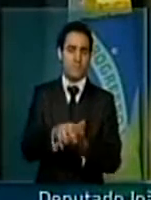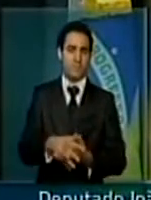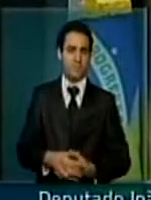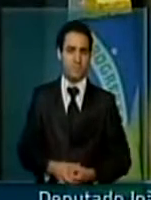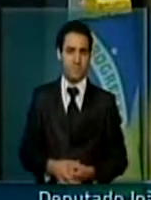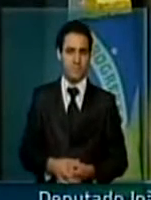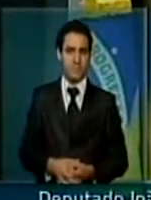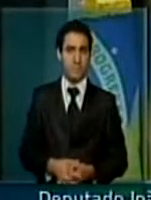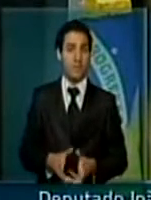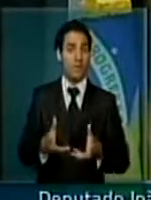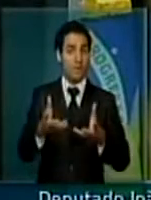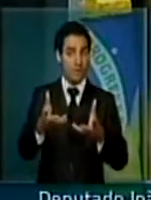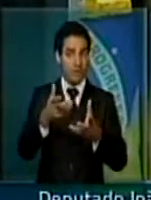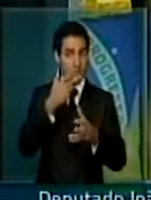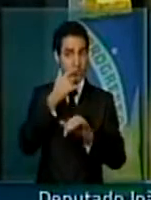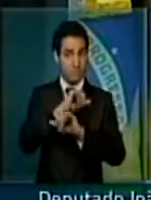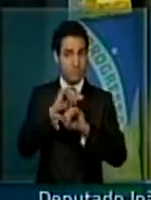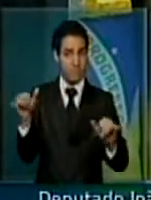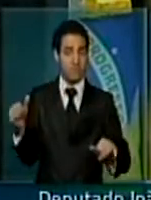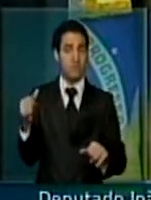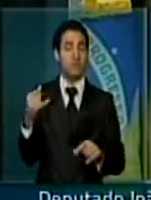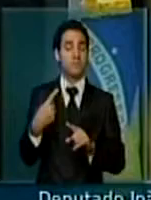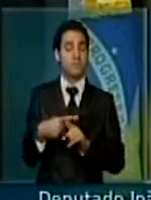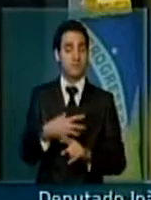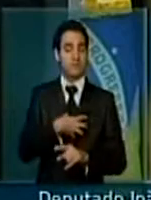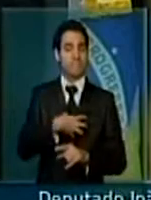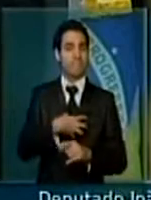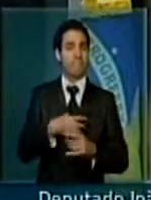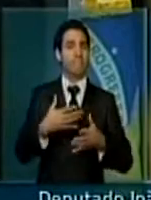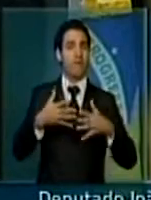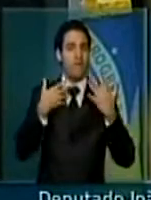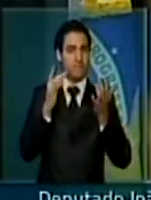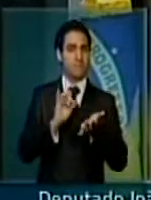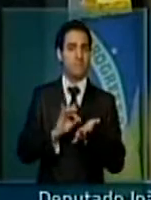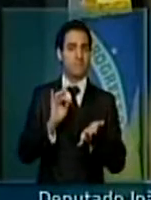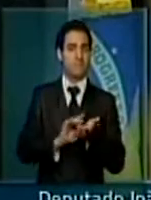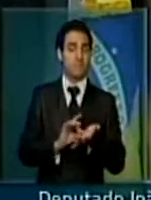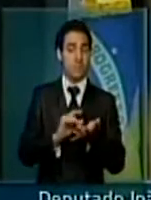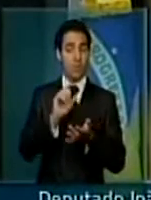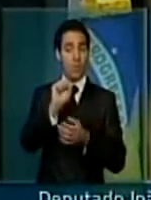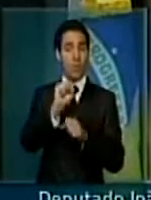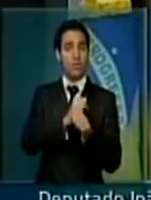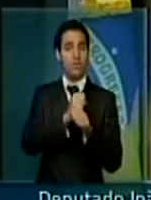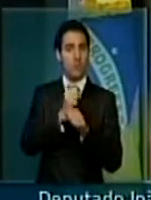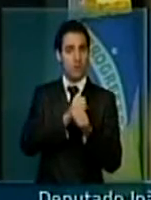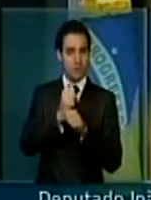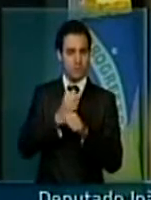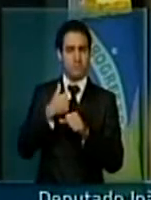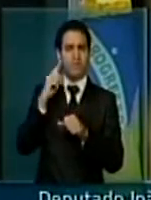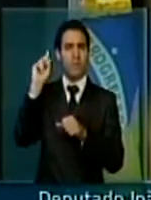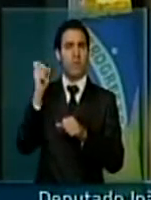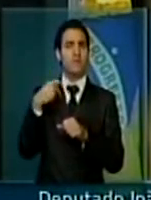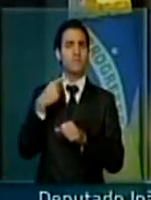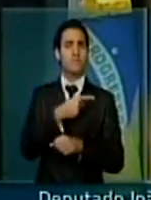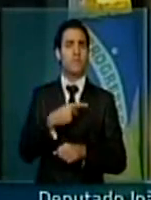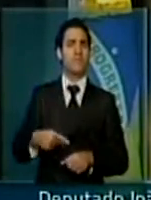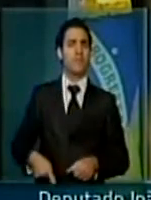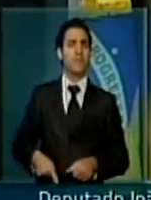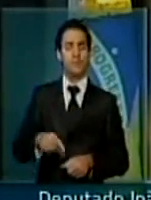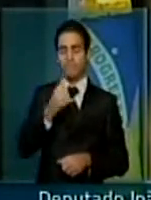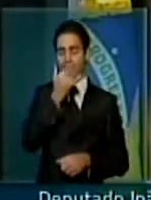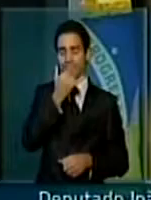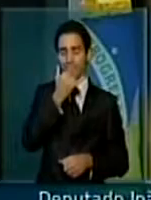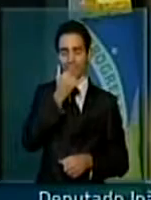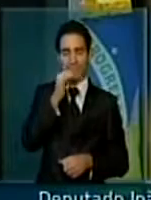E quero dizer que é com muita alegria que durante os 8 anos, na condição de prefeito da cidade do